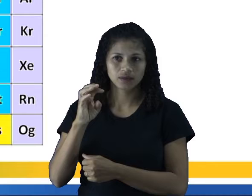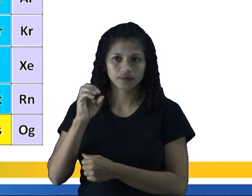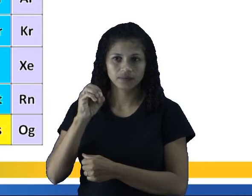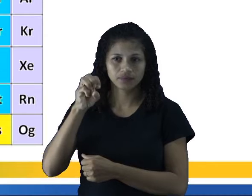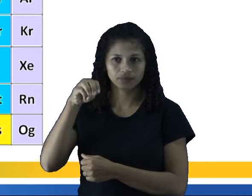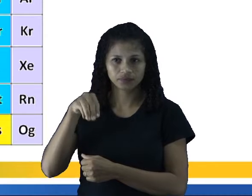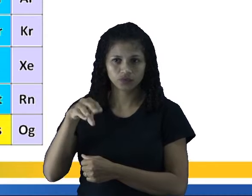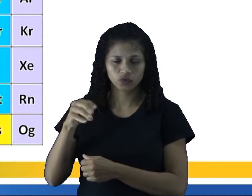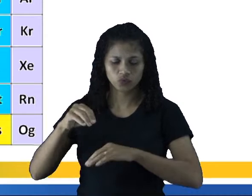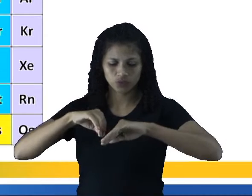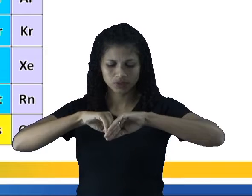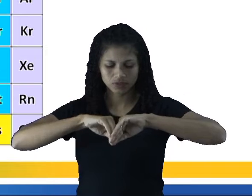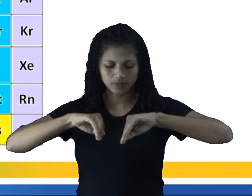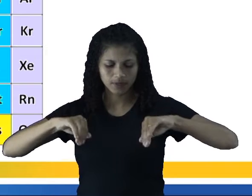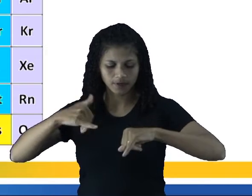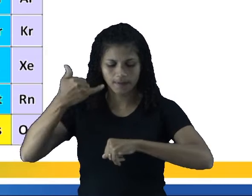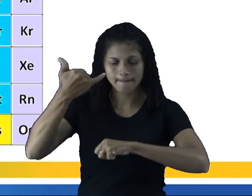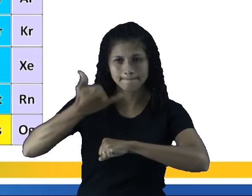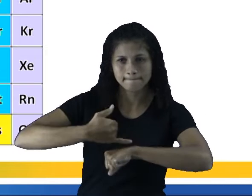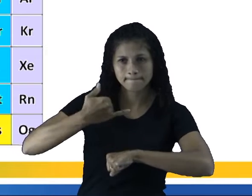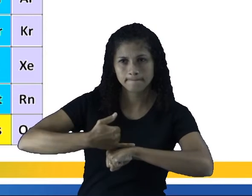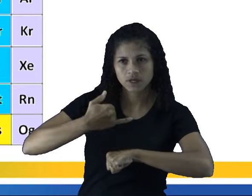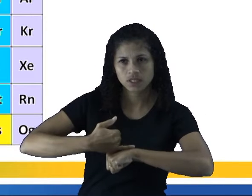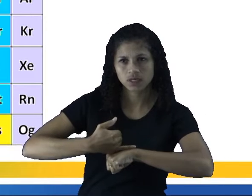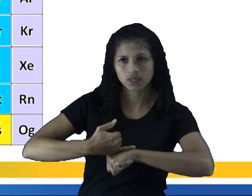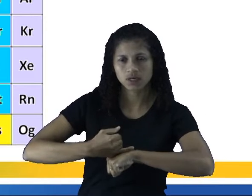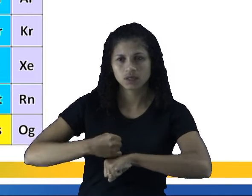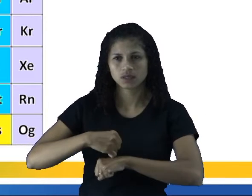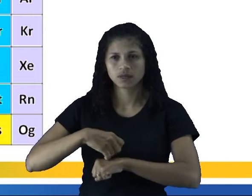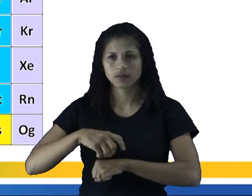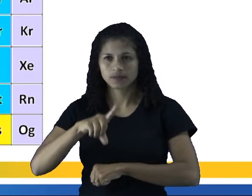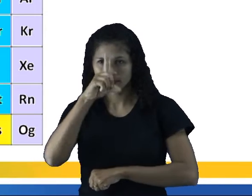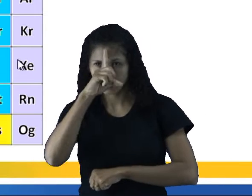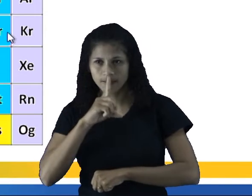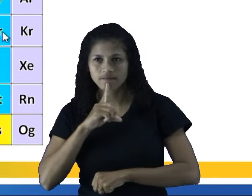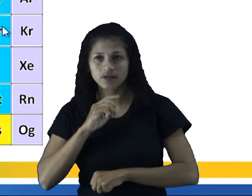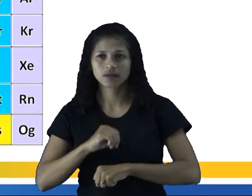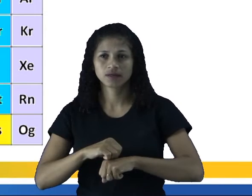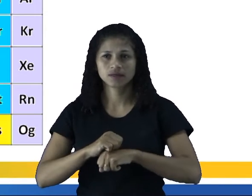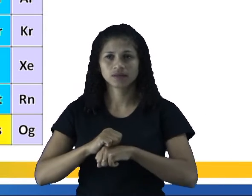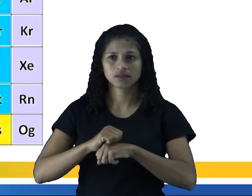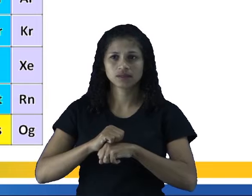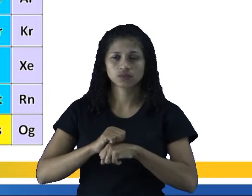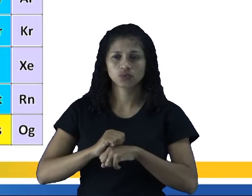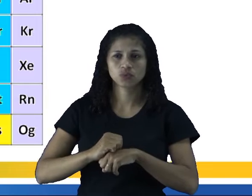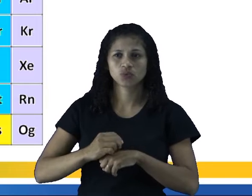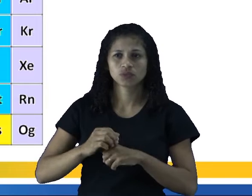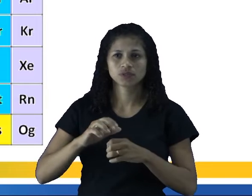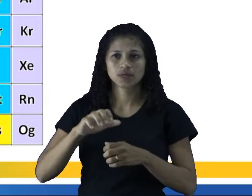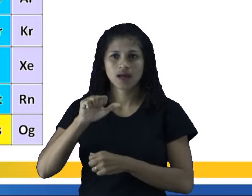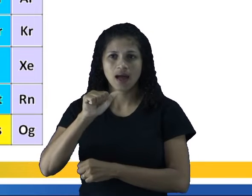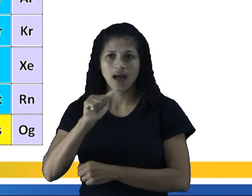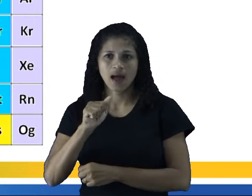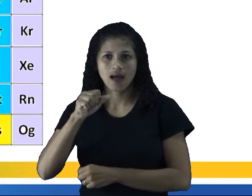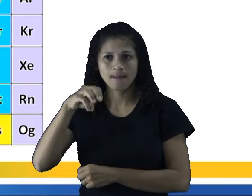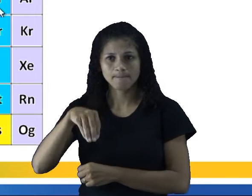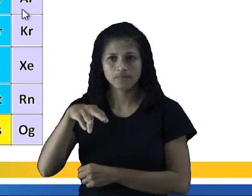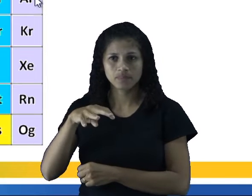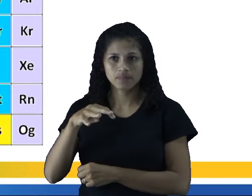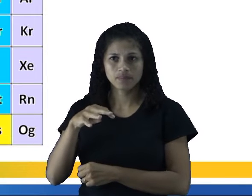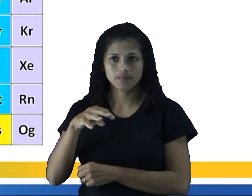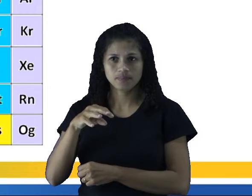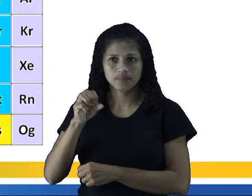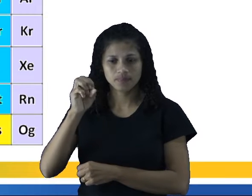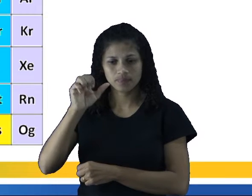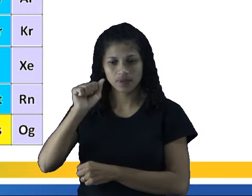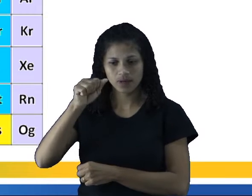elas são separadas em metais, que são esses que estão em amarelo, os ametais, que estão em azul, o hidrogênio aqui em cinza